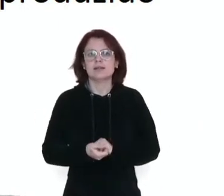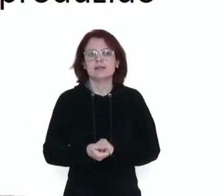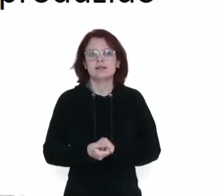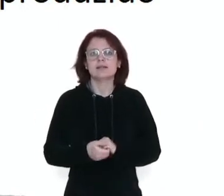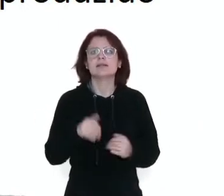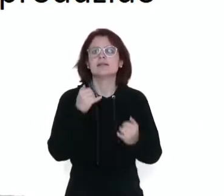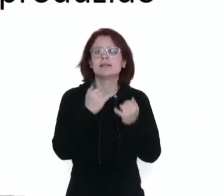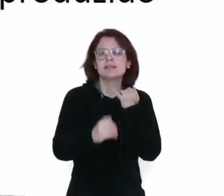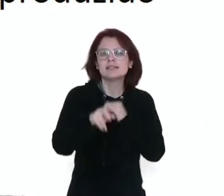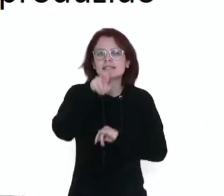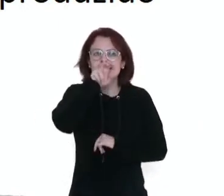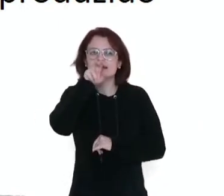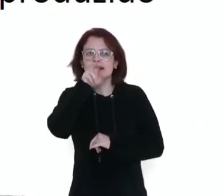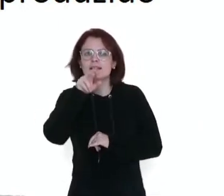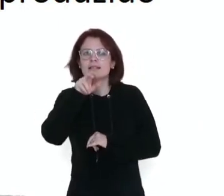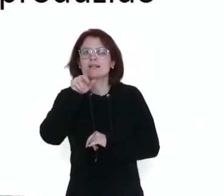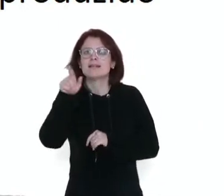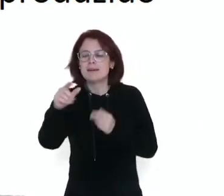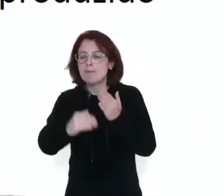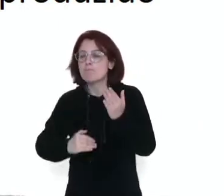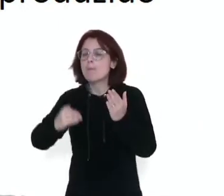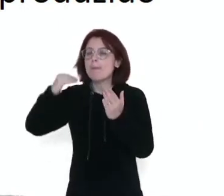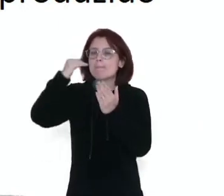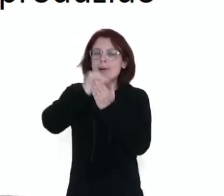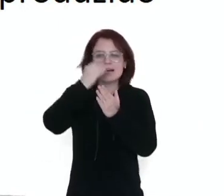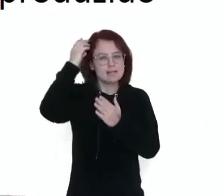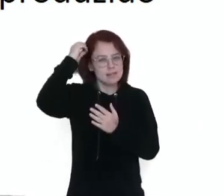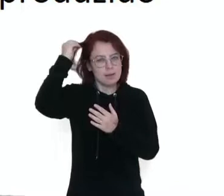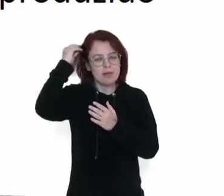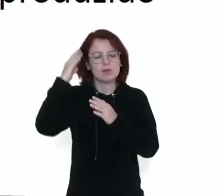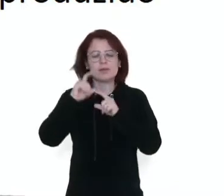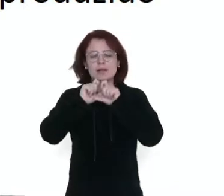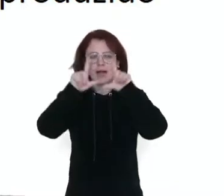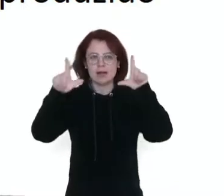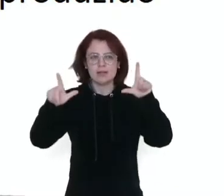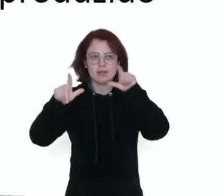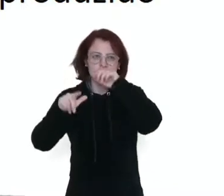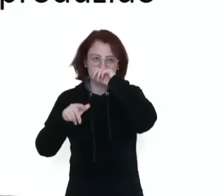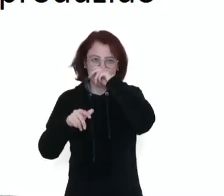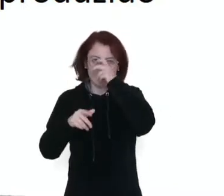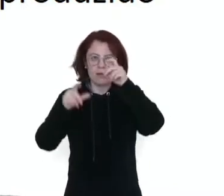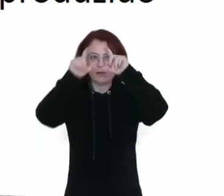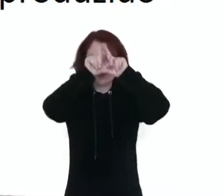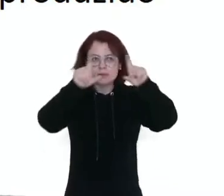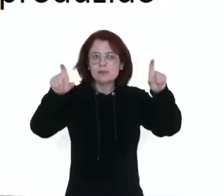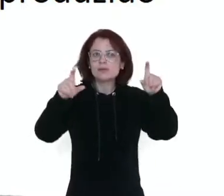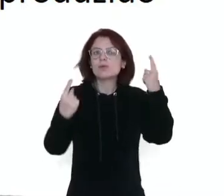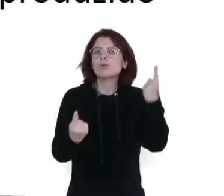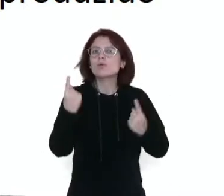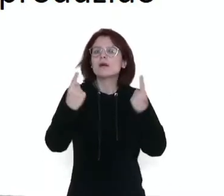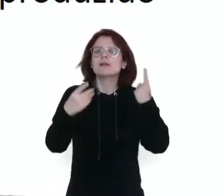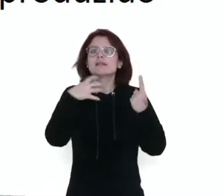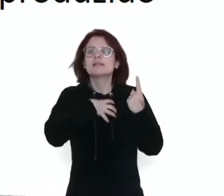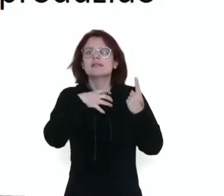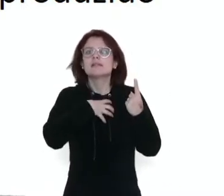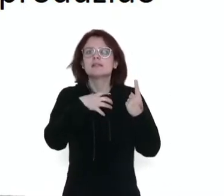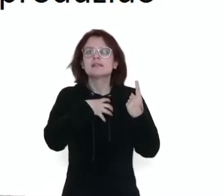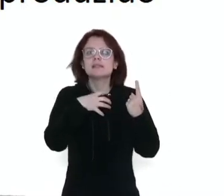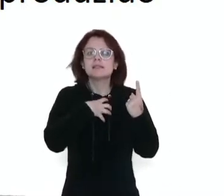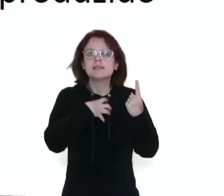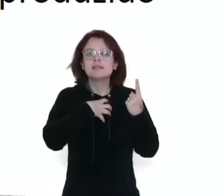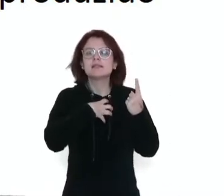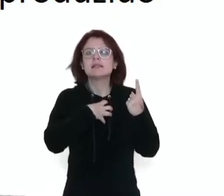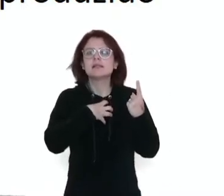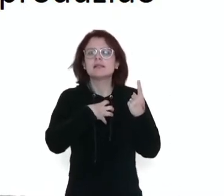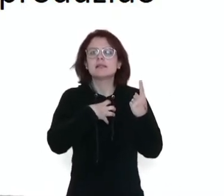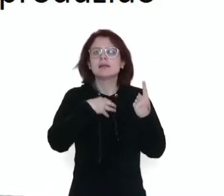e tinha os cabelos mais claros. No enunciado, qual é o efeito de sentido produzido pelo uso da